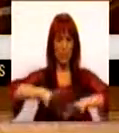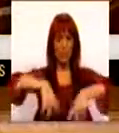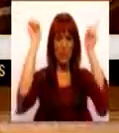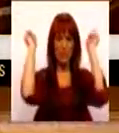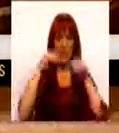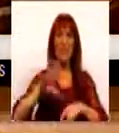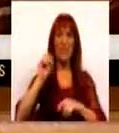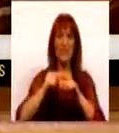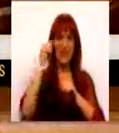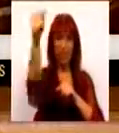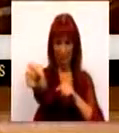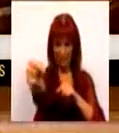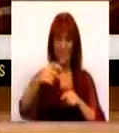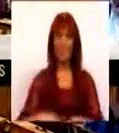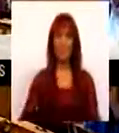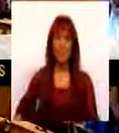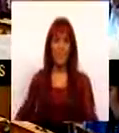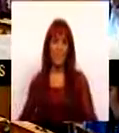na próxima década.